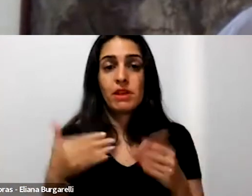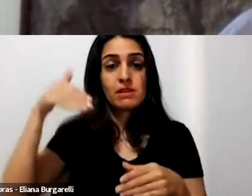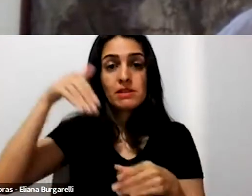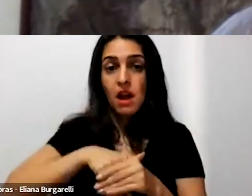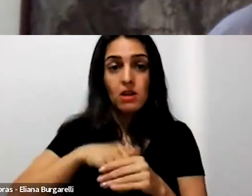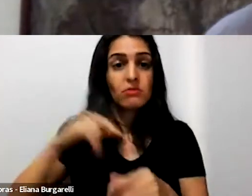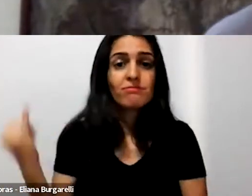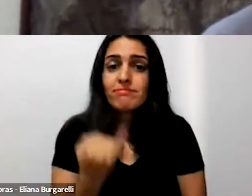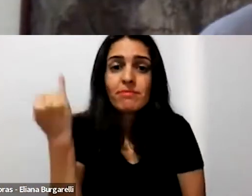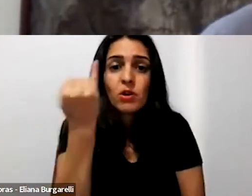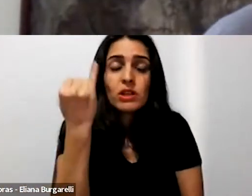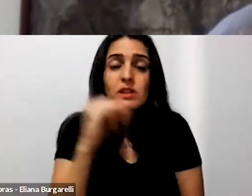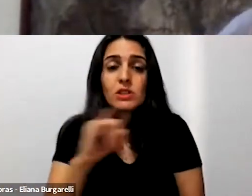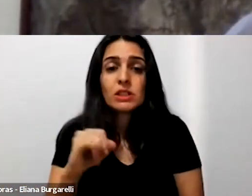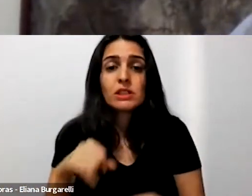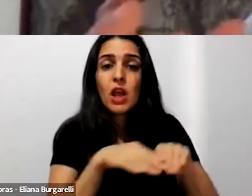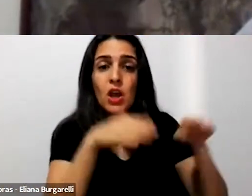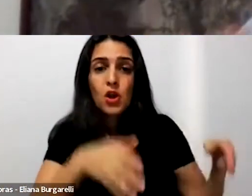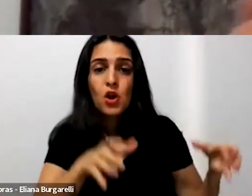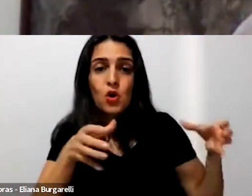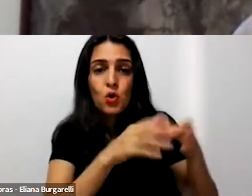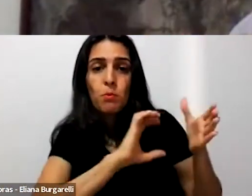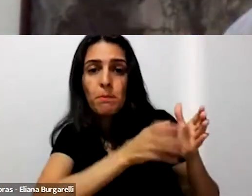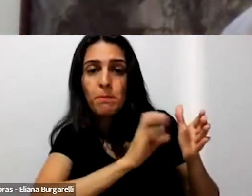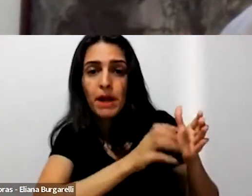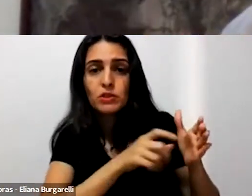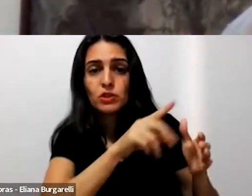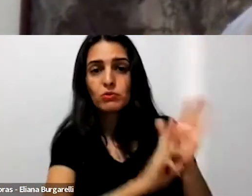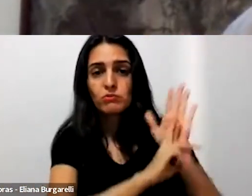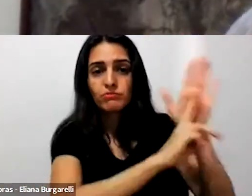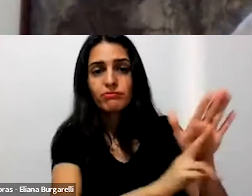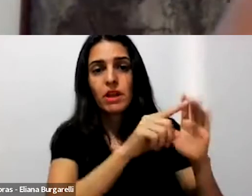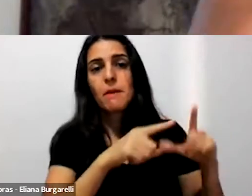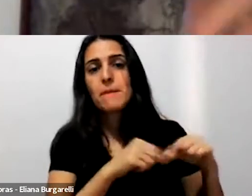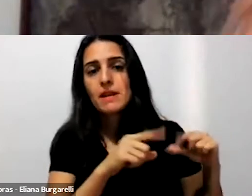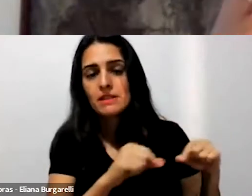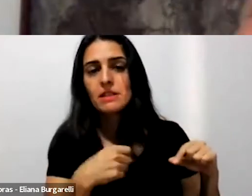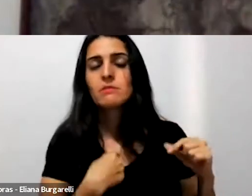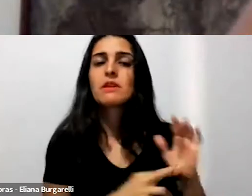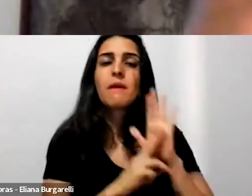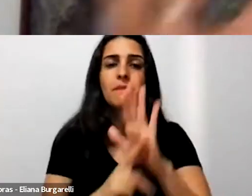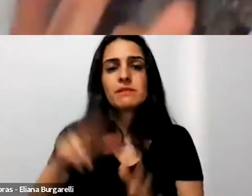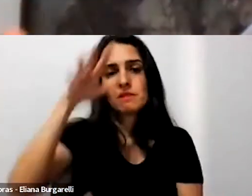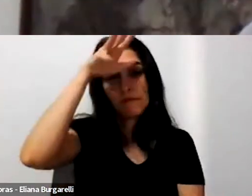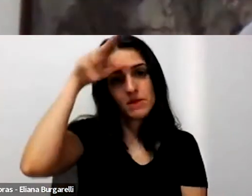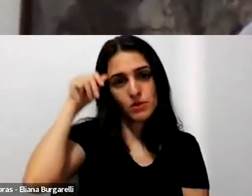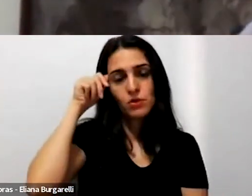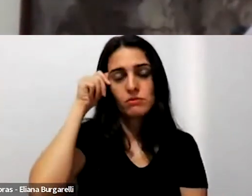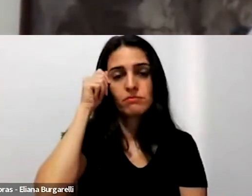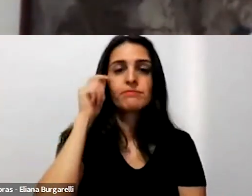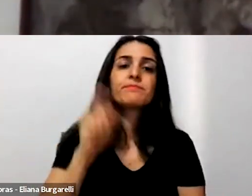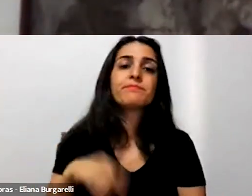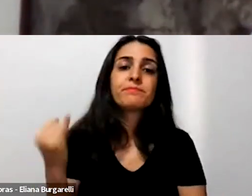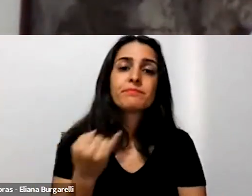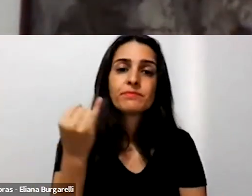impacto dessa eleição na bancada dos representantes da Amazônia no Congresso Nacional Brasileiro. É importante estar traduzido naquilo que é a receita,